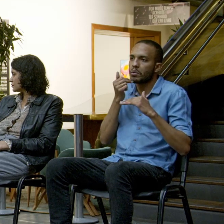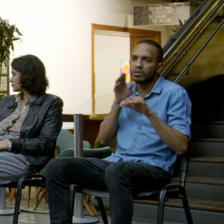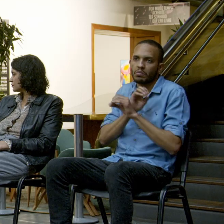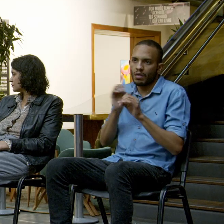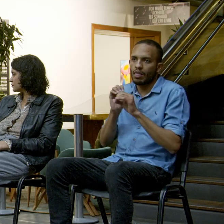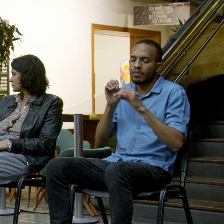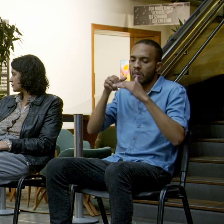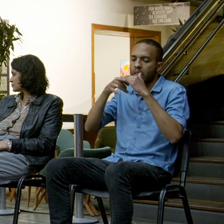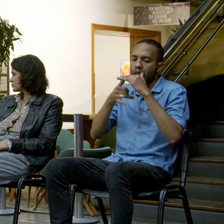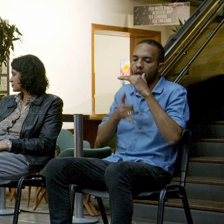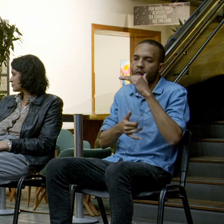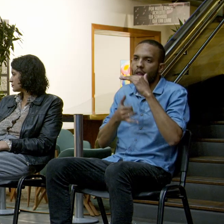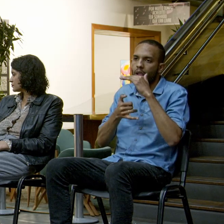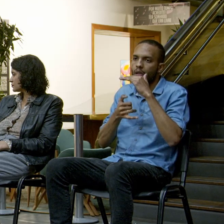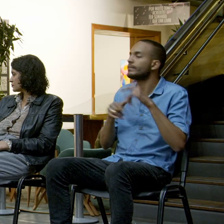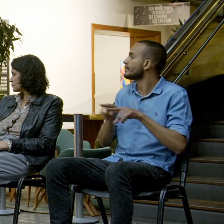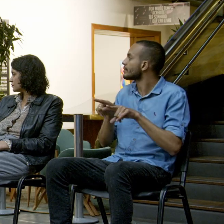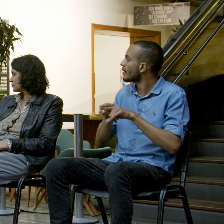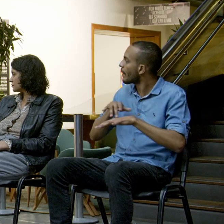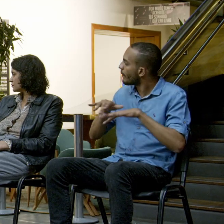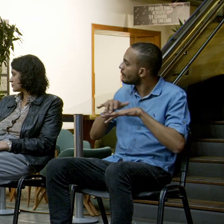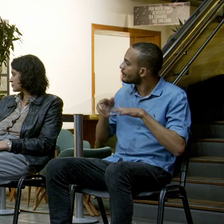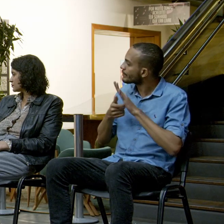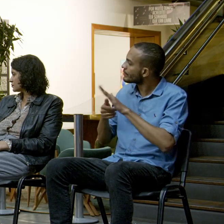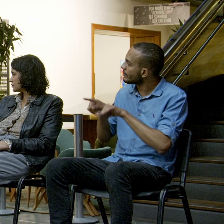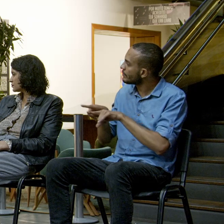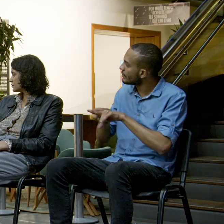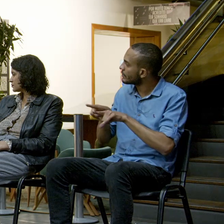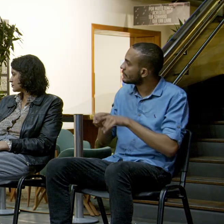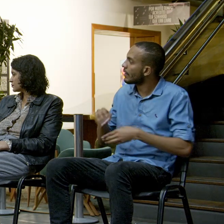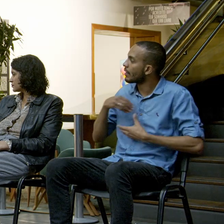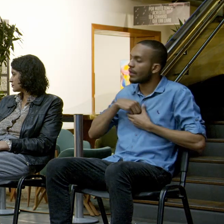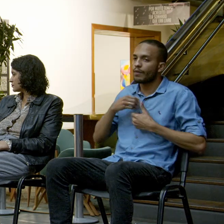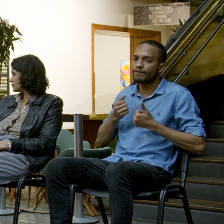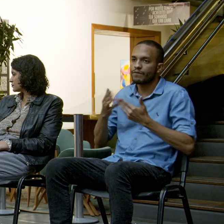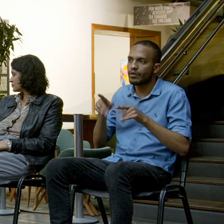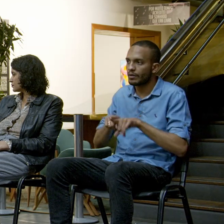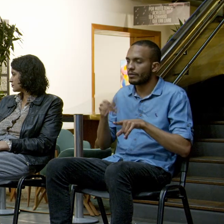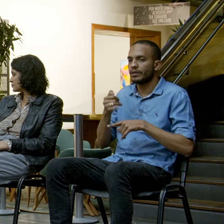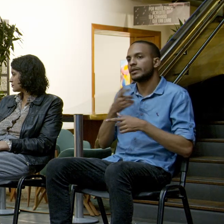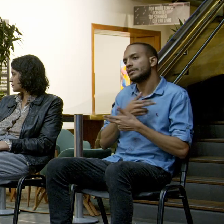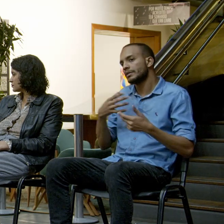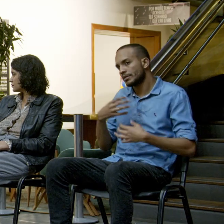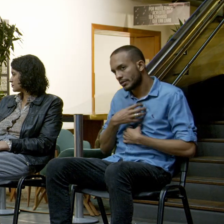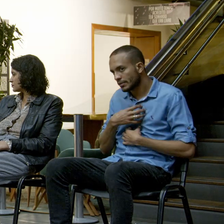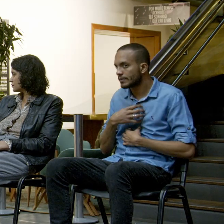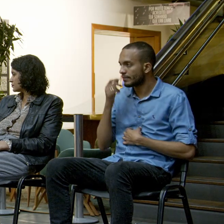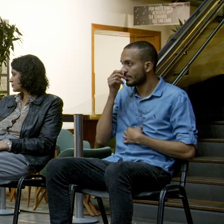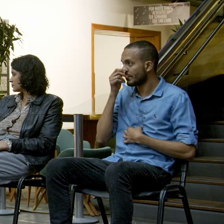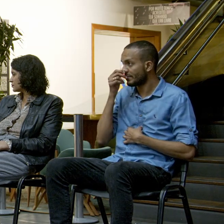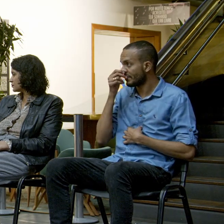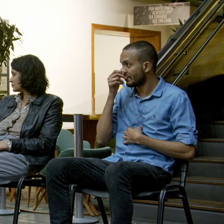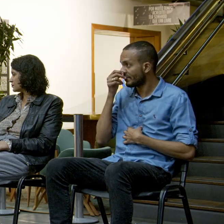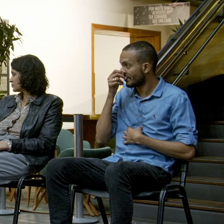corpo. Esse dentro-fora, né? O movimento que atravessa também a obra de Maiolino de tantas maneiras e que, por